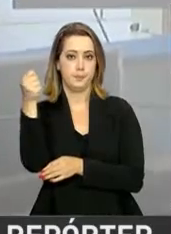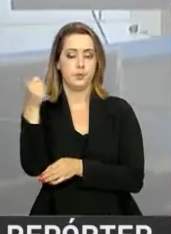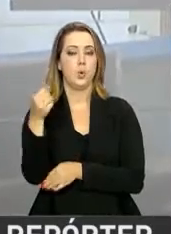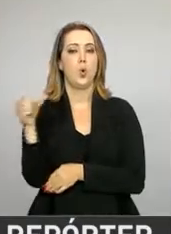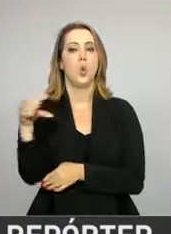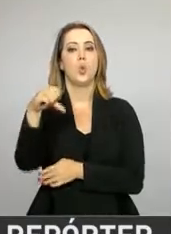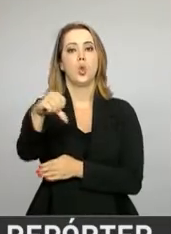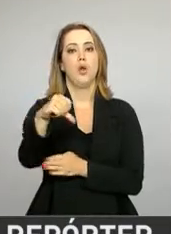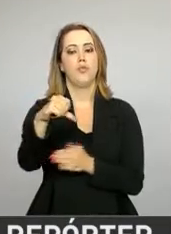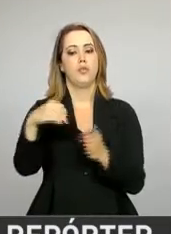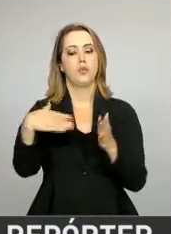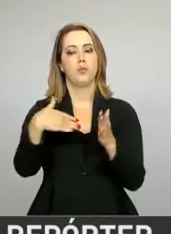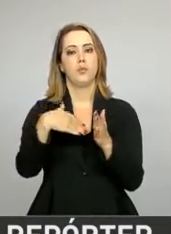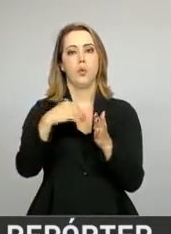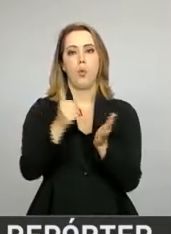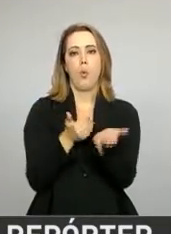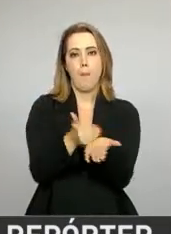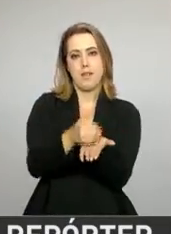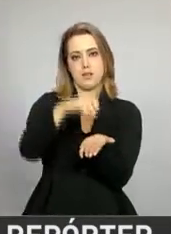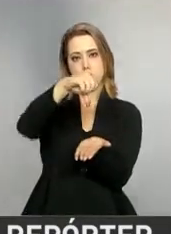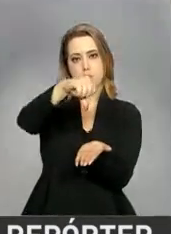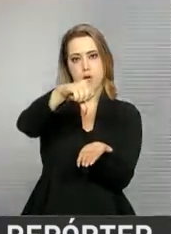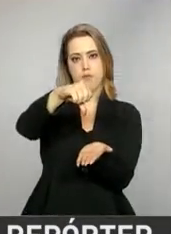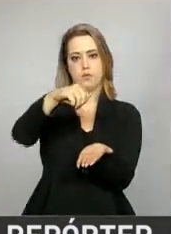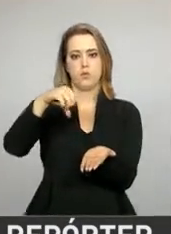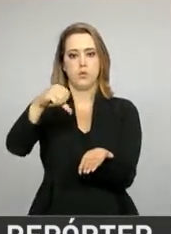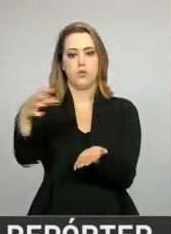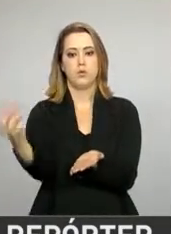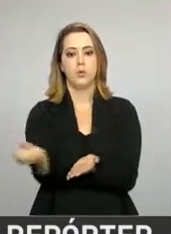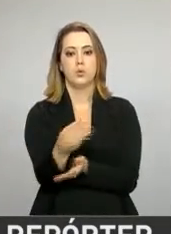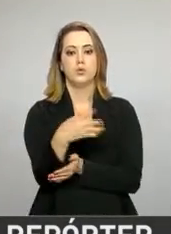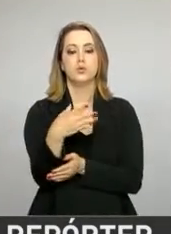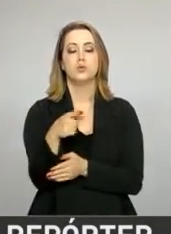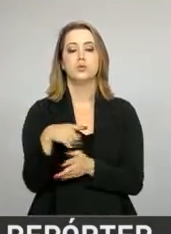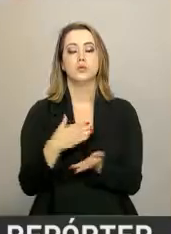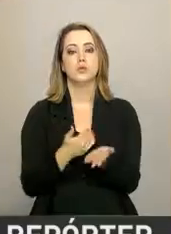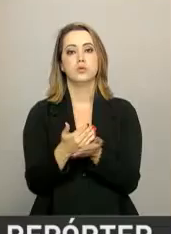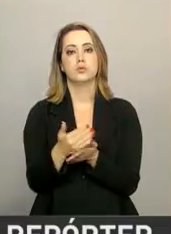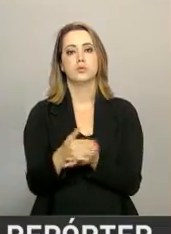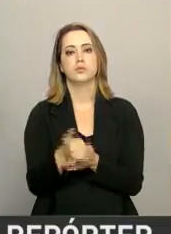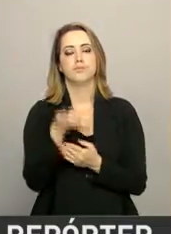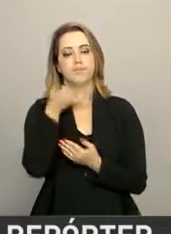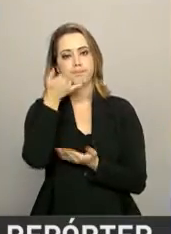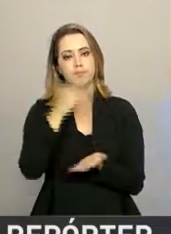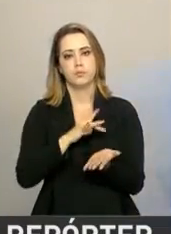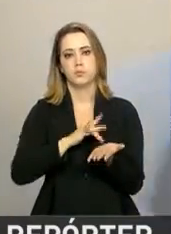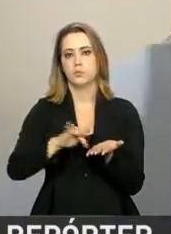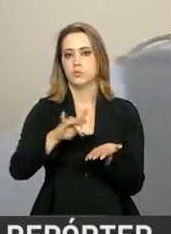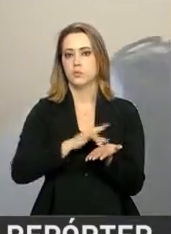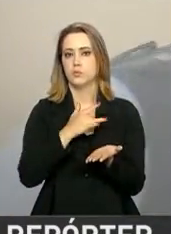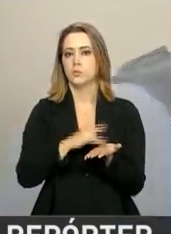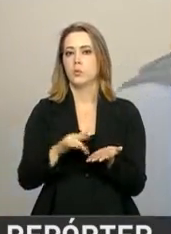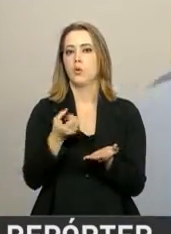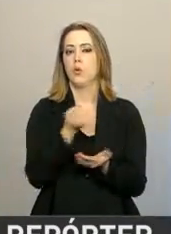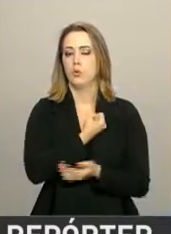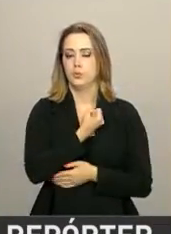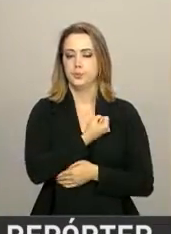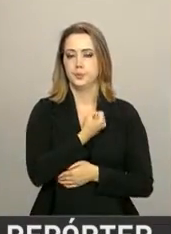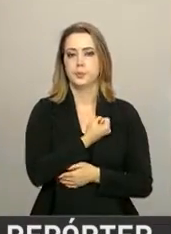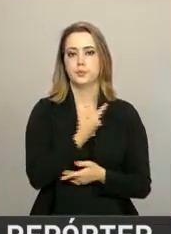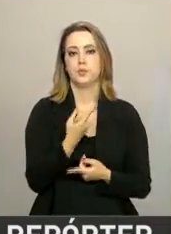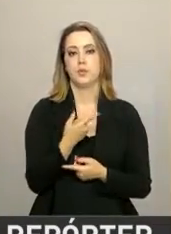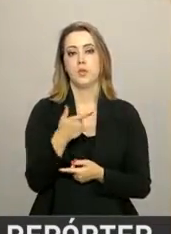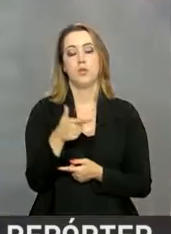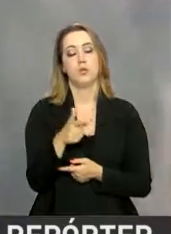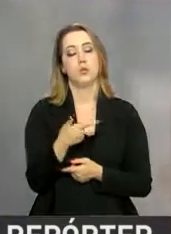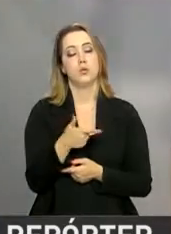para fazer a ligação é necessário acrescentar o número 9 na frente dos oito atuais números as ligações sem